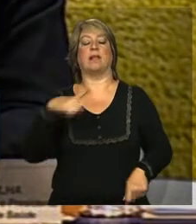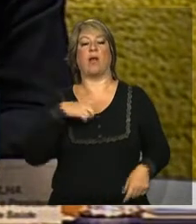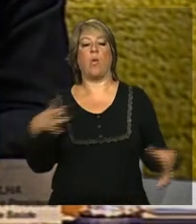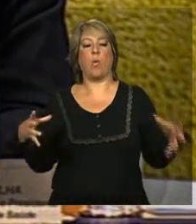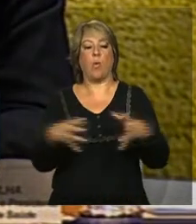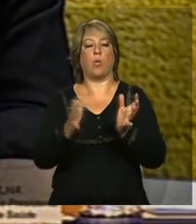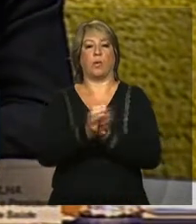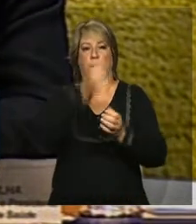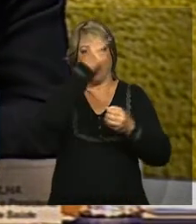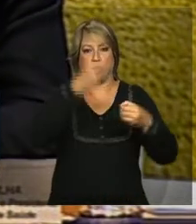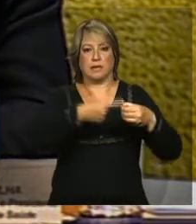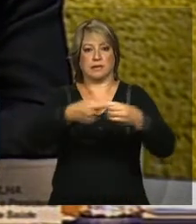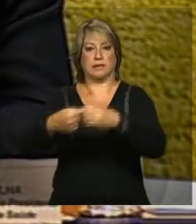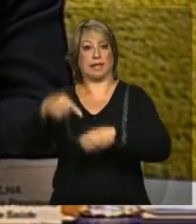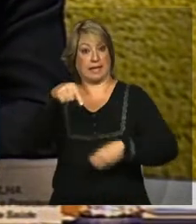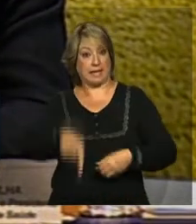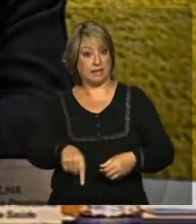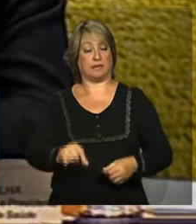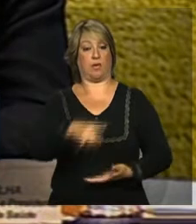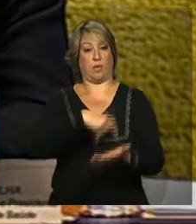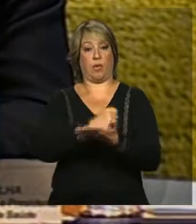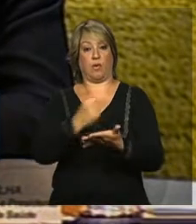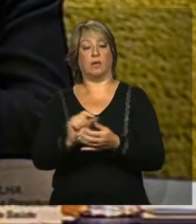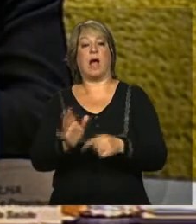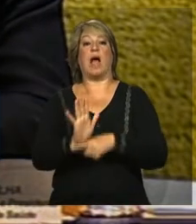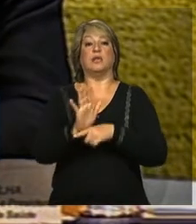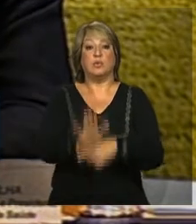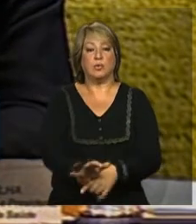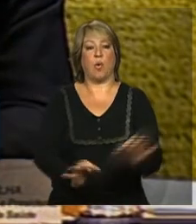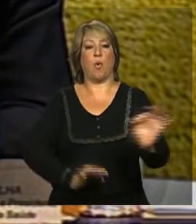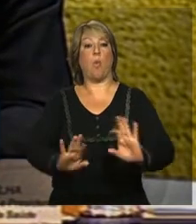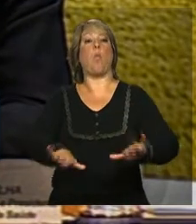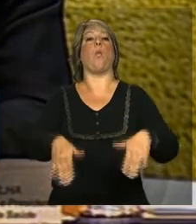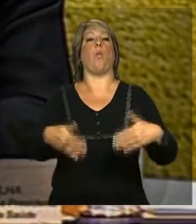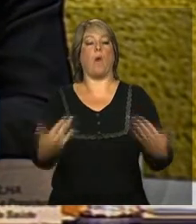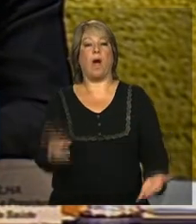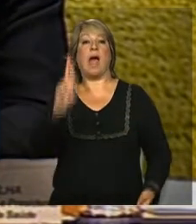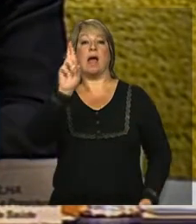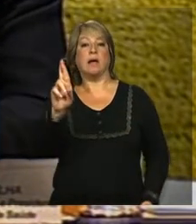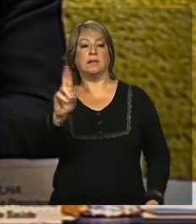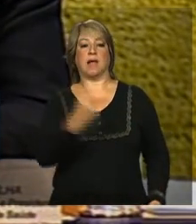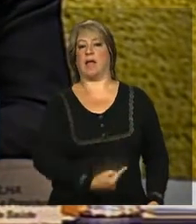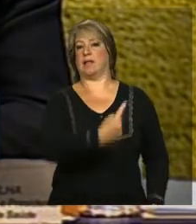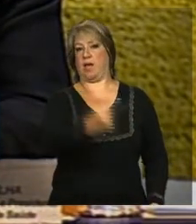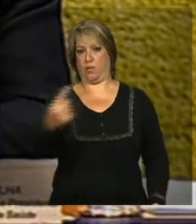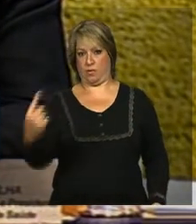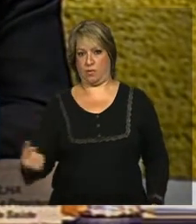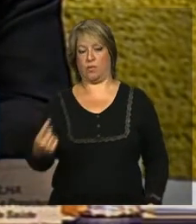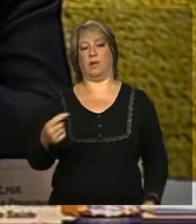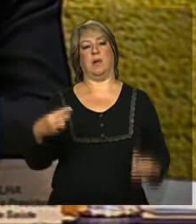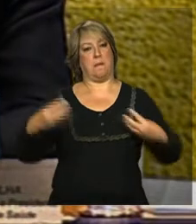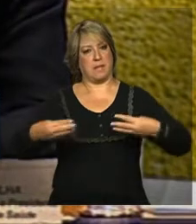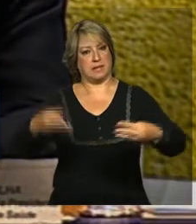ter um conjunto de municípios e esse contrato ajuda a organizar Quais são as responsabilidades do Ministério da Saúde do